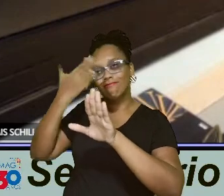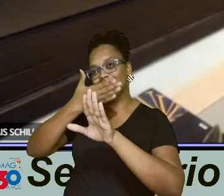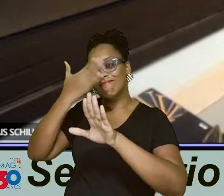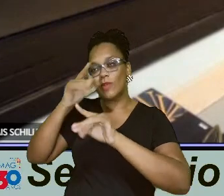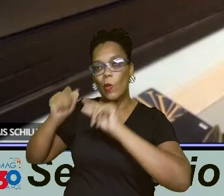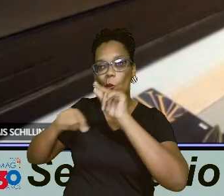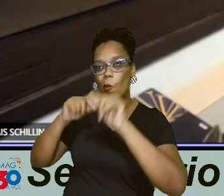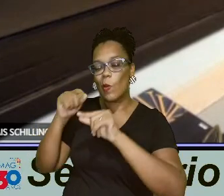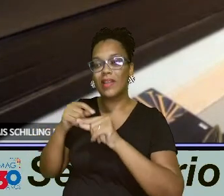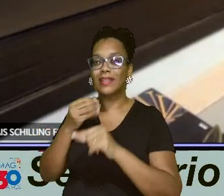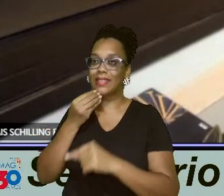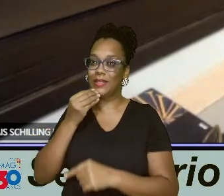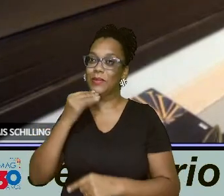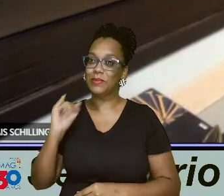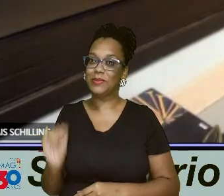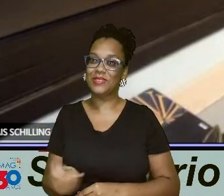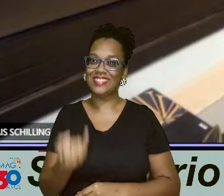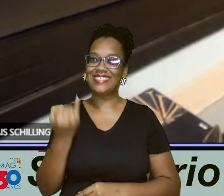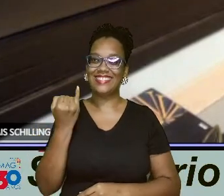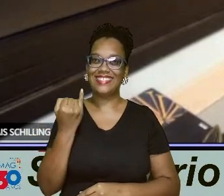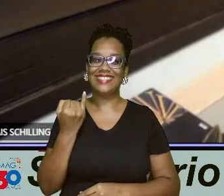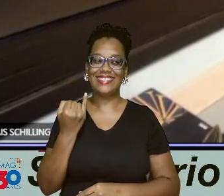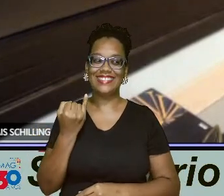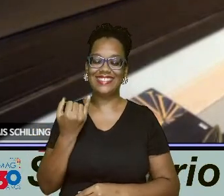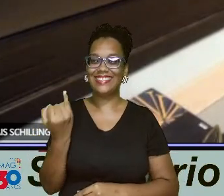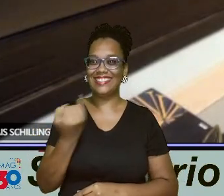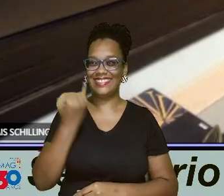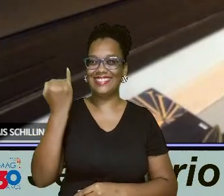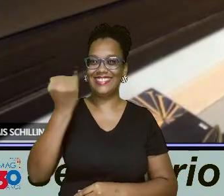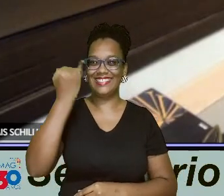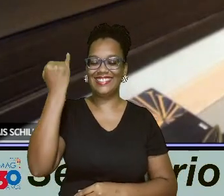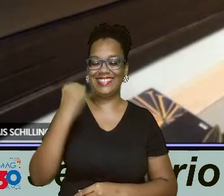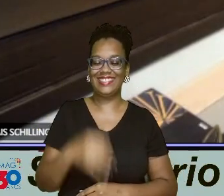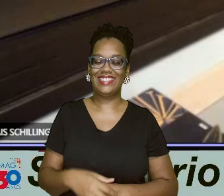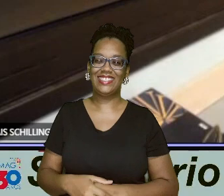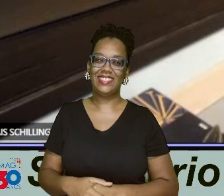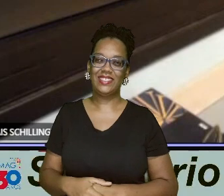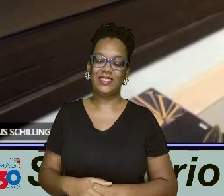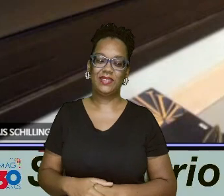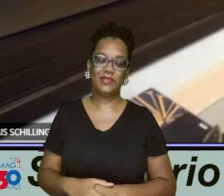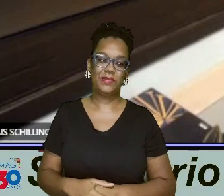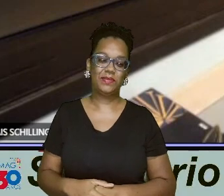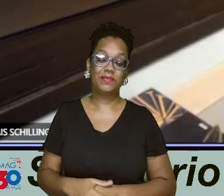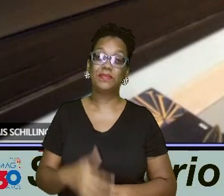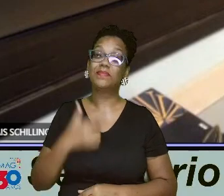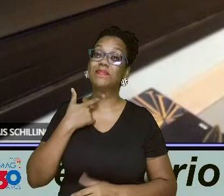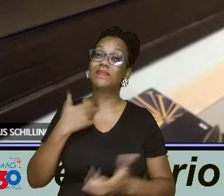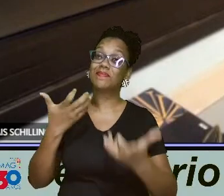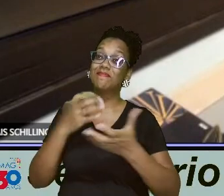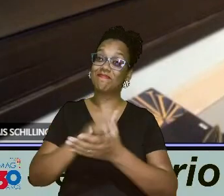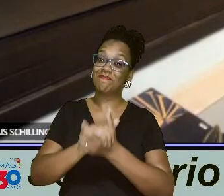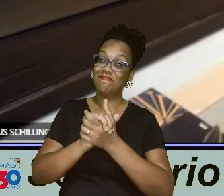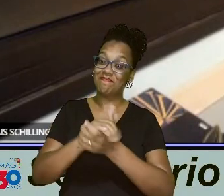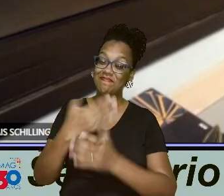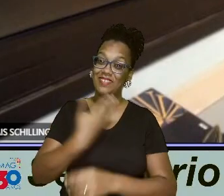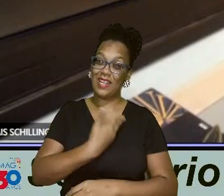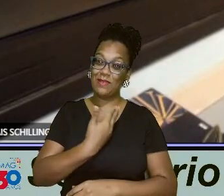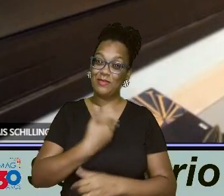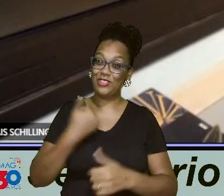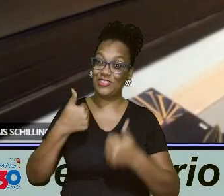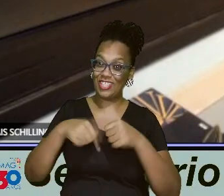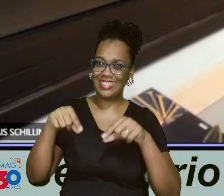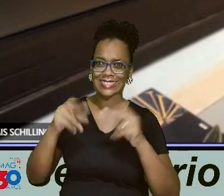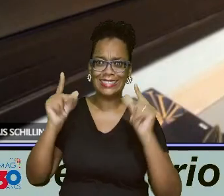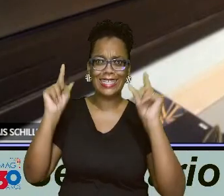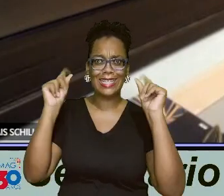é realmente uma oportunidade muito, muito importante. Quero também cumprimentar os amigos que estão aqui. Fazia tempo que